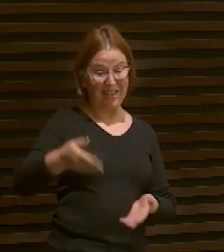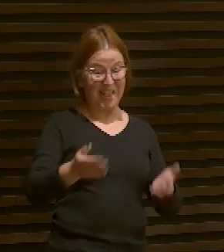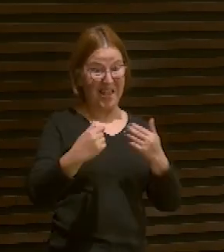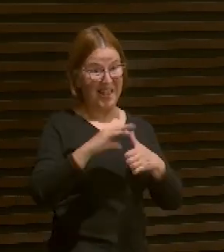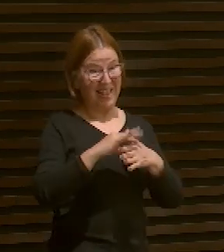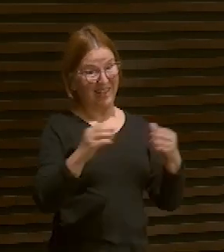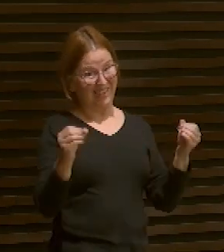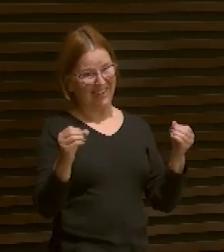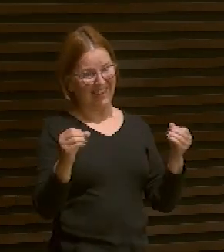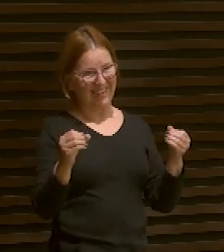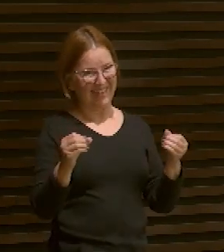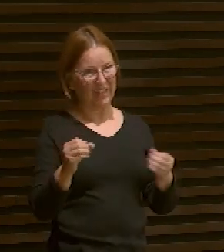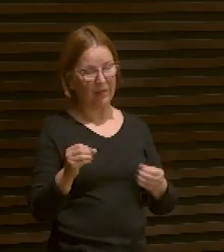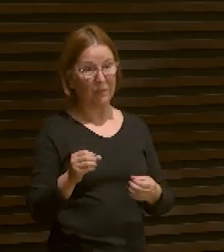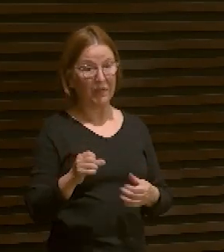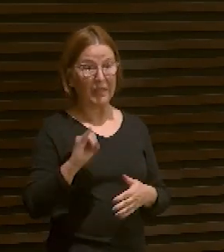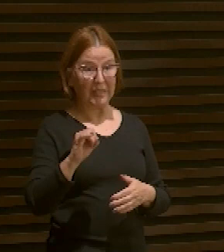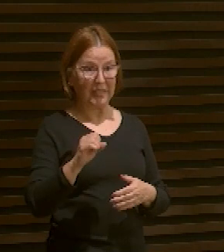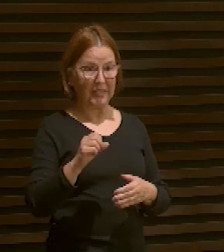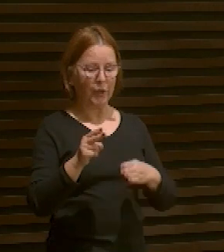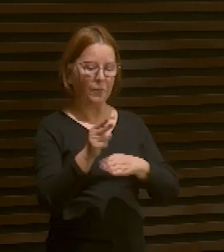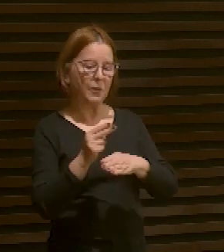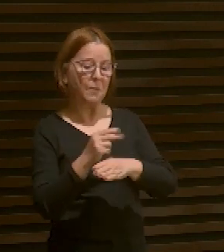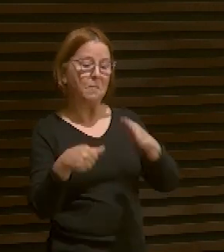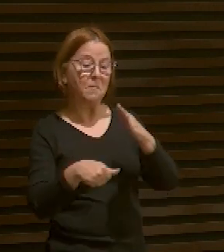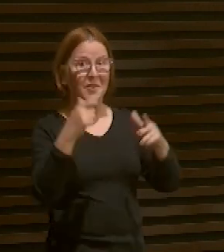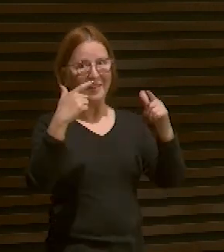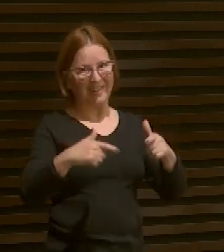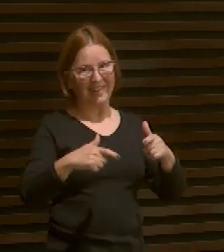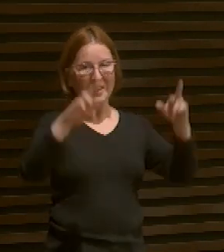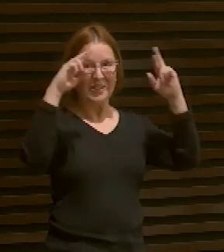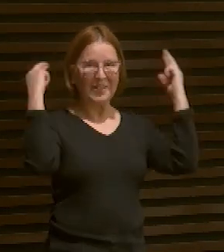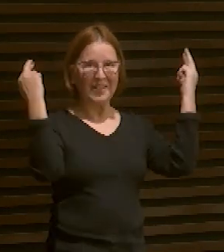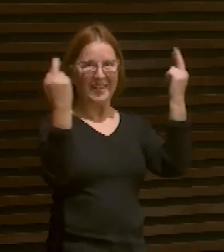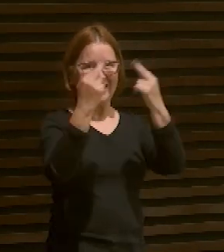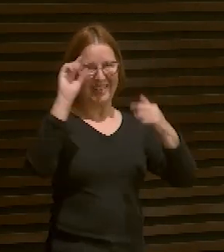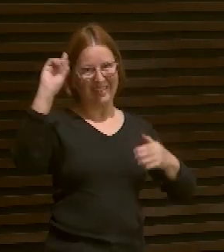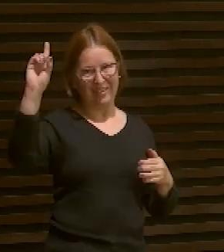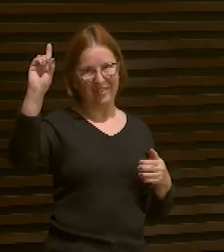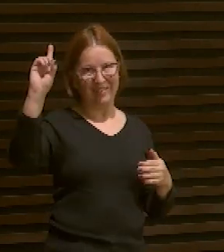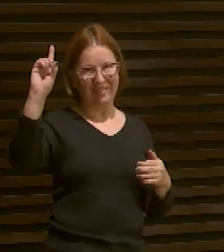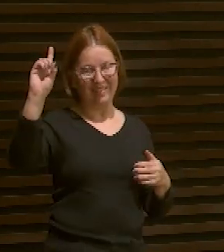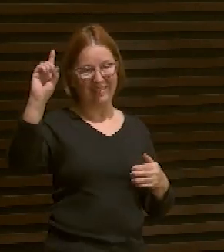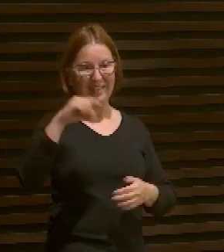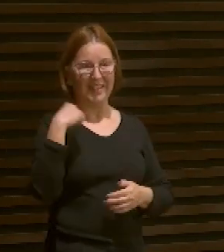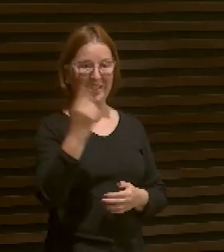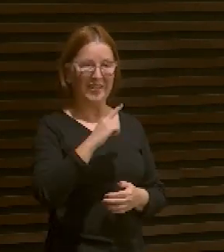nós. Quando nós buscamos em primeiro lugar o reino de Deus, nós vamos ter